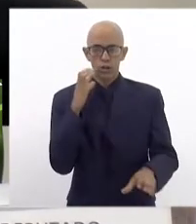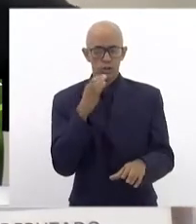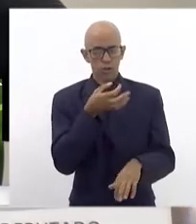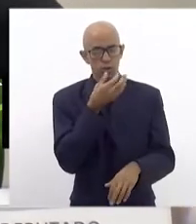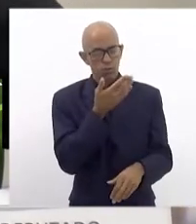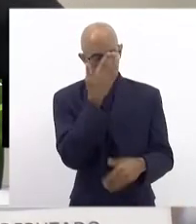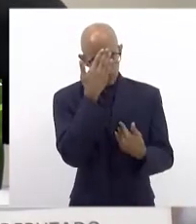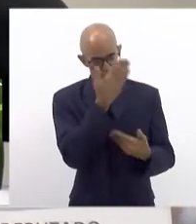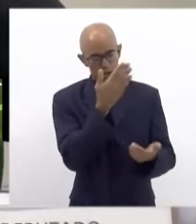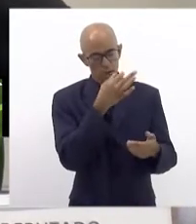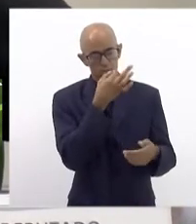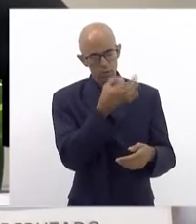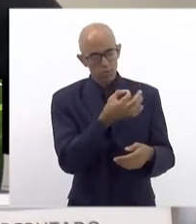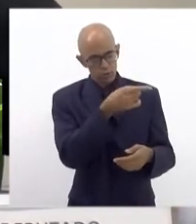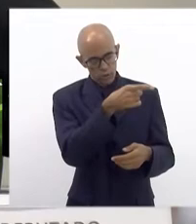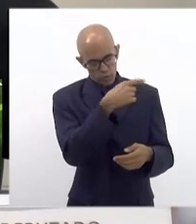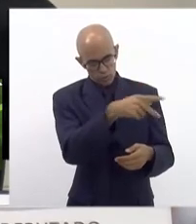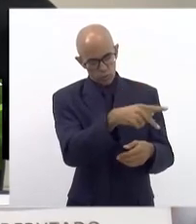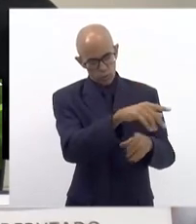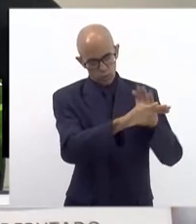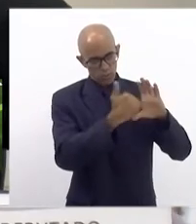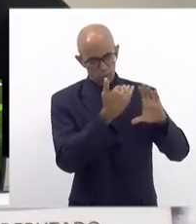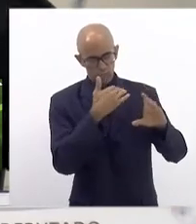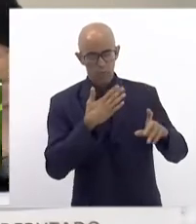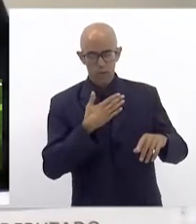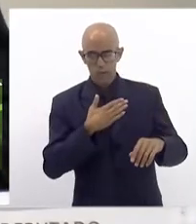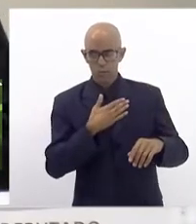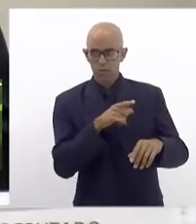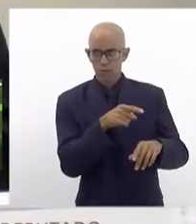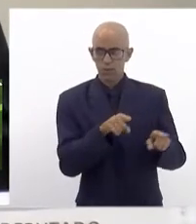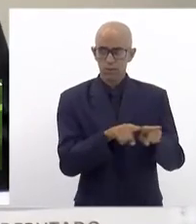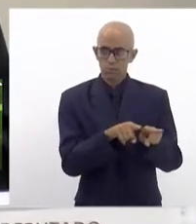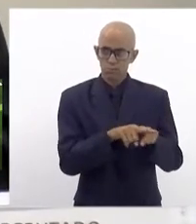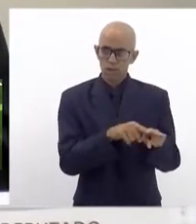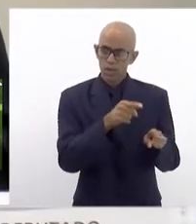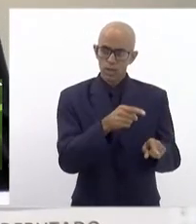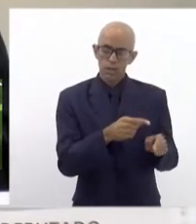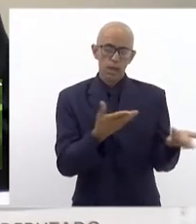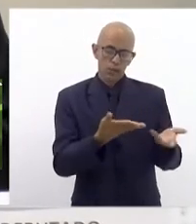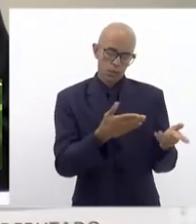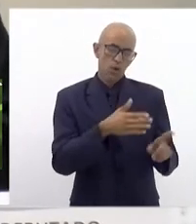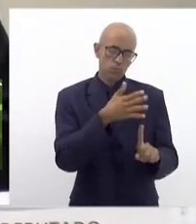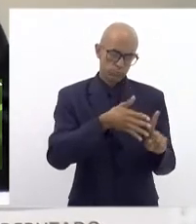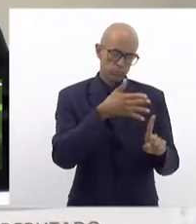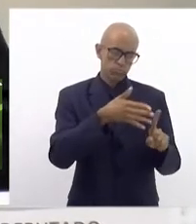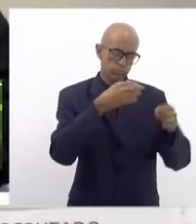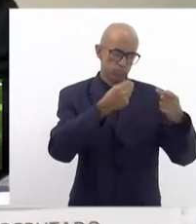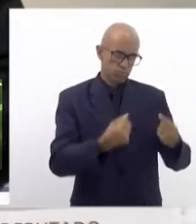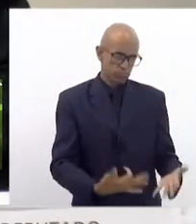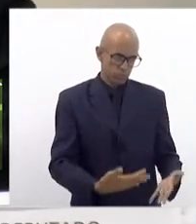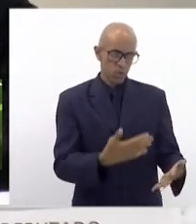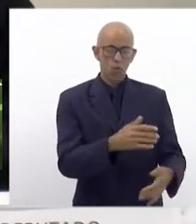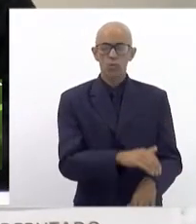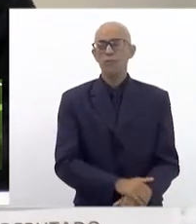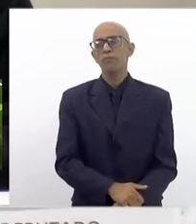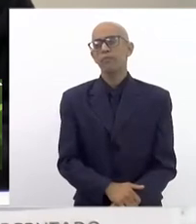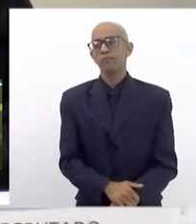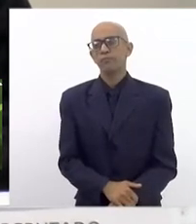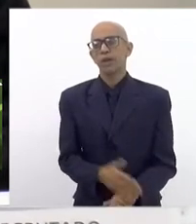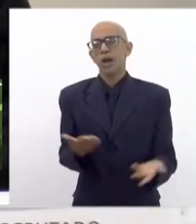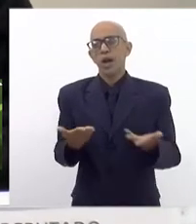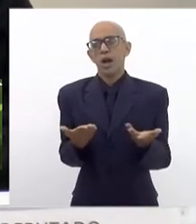que já havia encaminhado e que agora reproduz aqui na sua intervenção. Eu vou passar a palavra